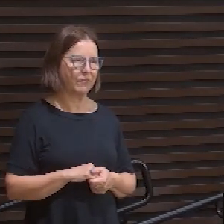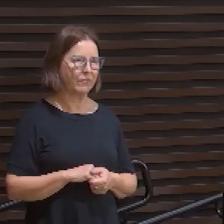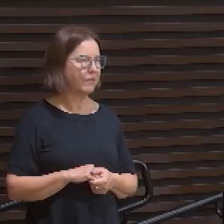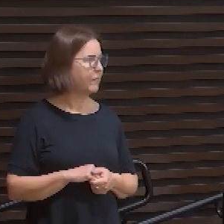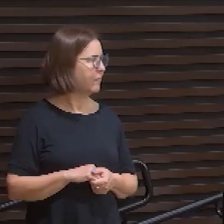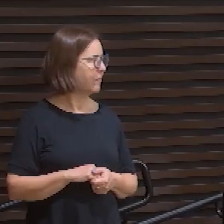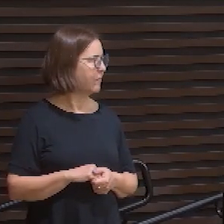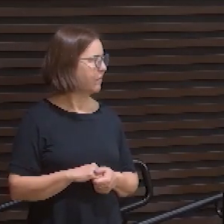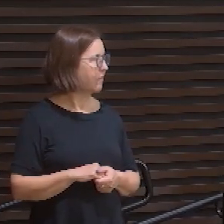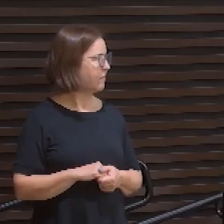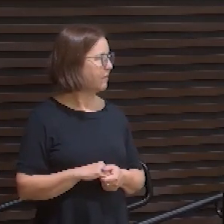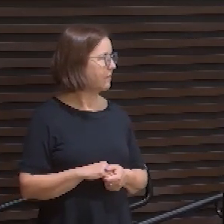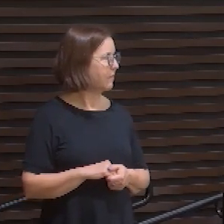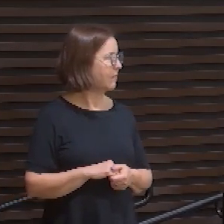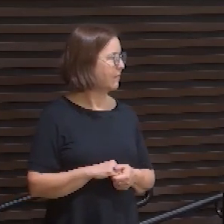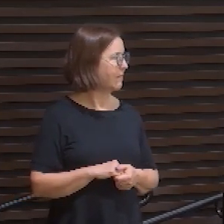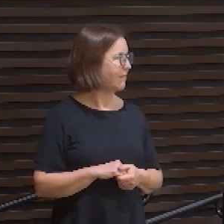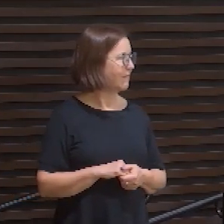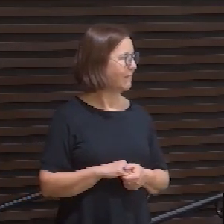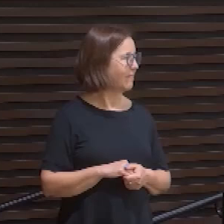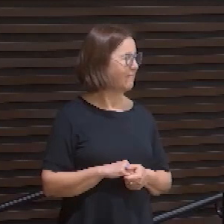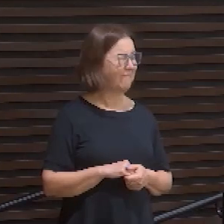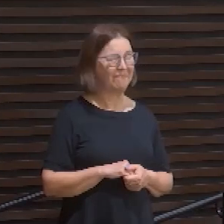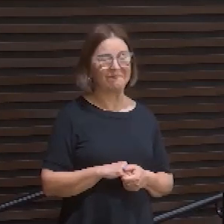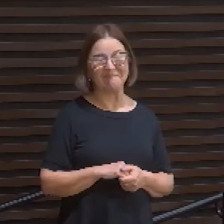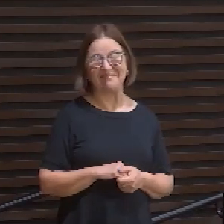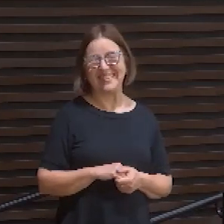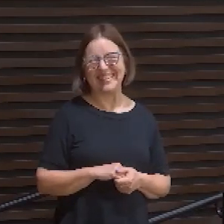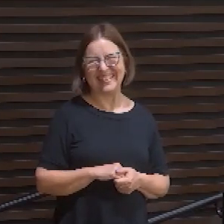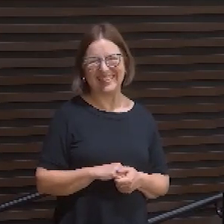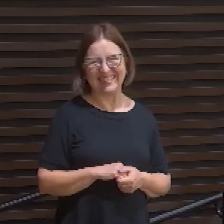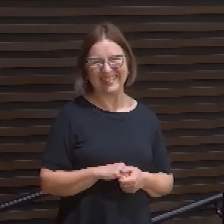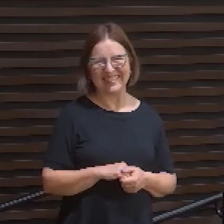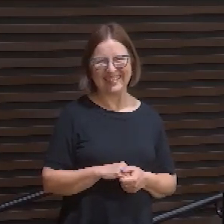Tenebrae facte sunt.